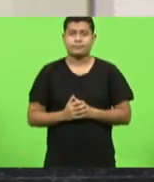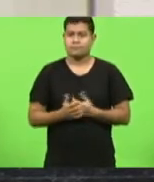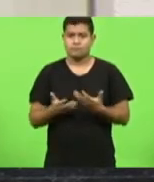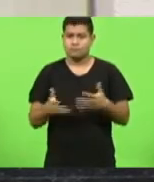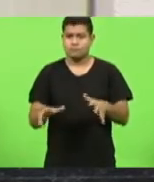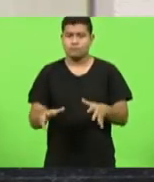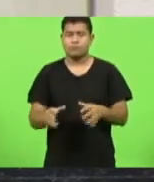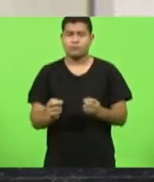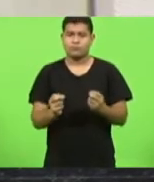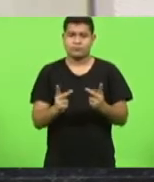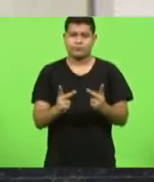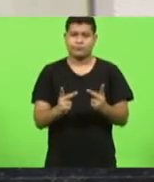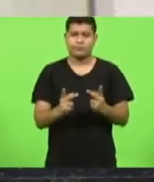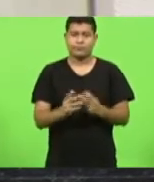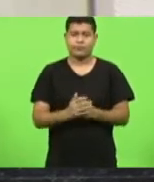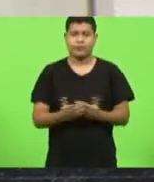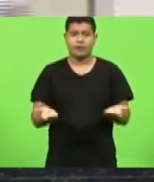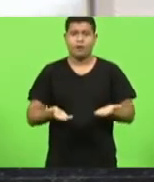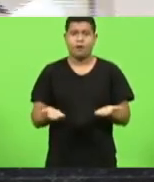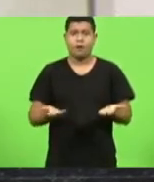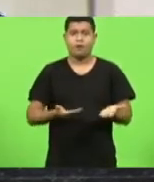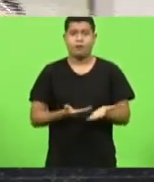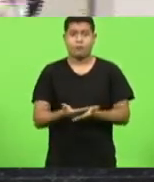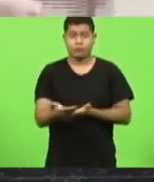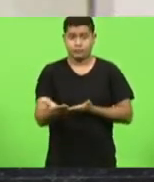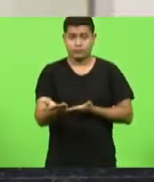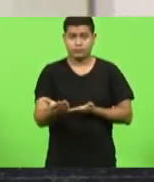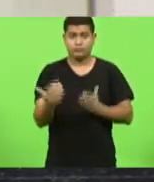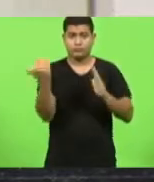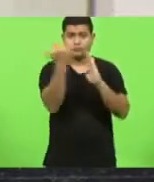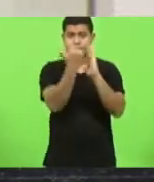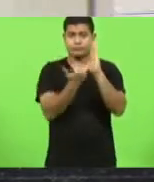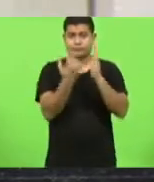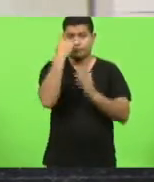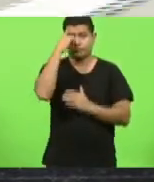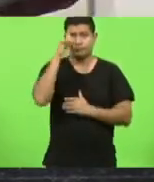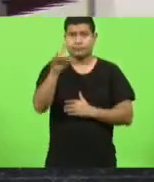ok entraremos então agora neste momento na ordem do dia